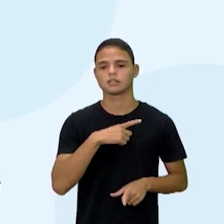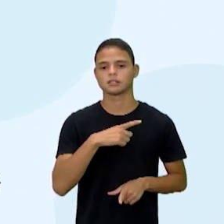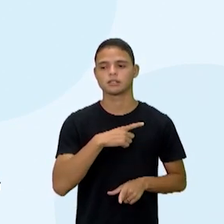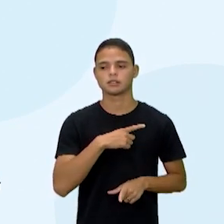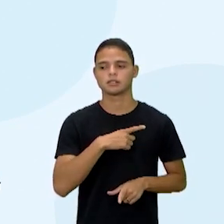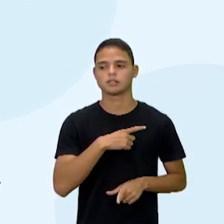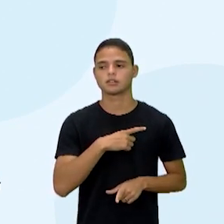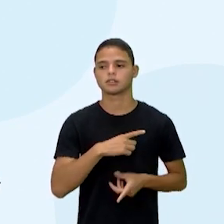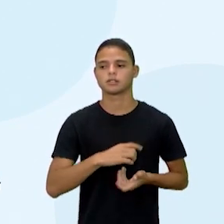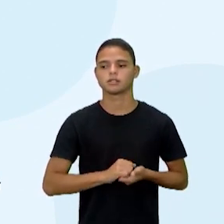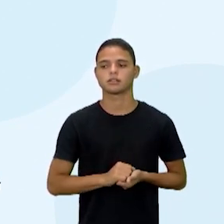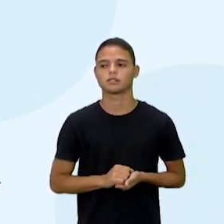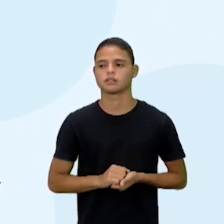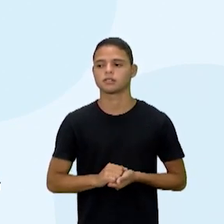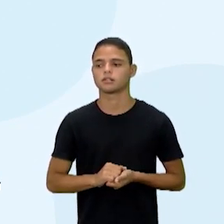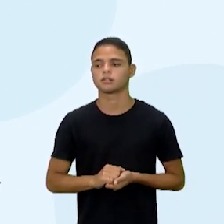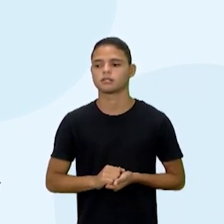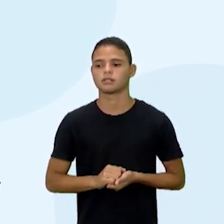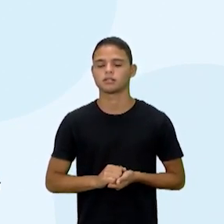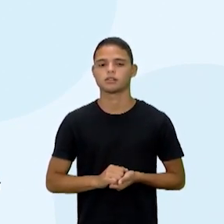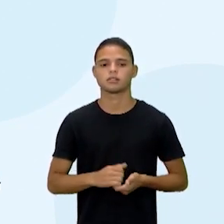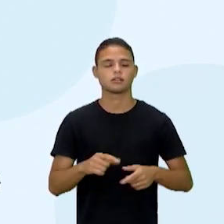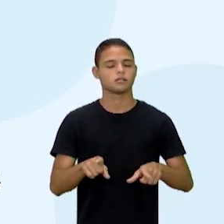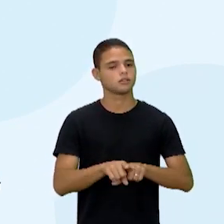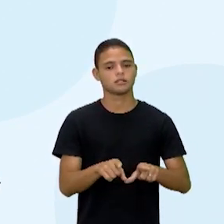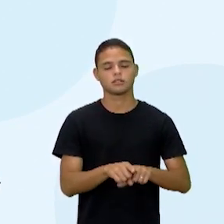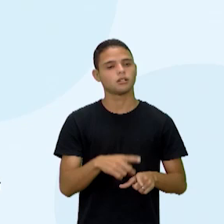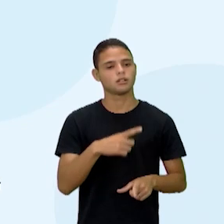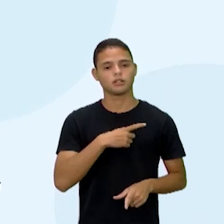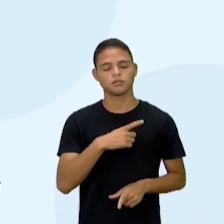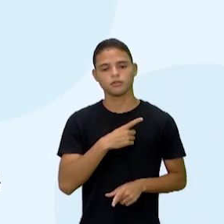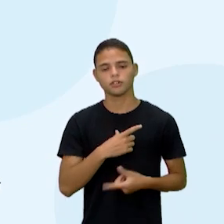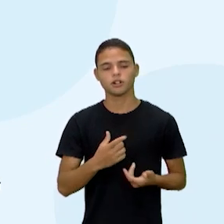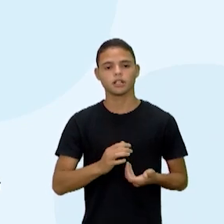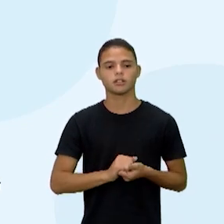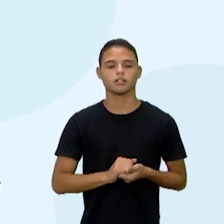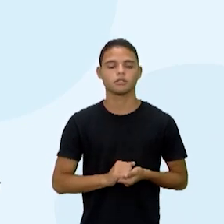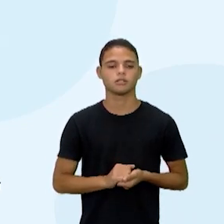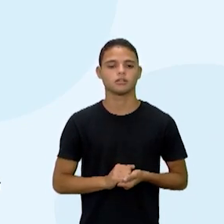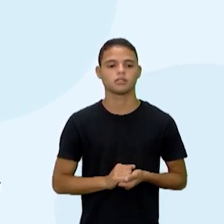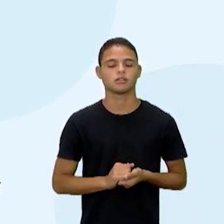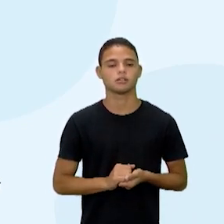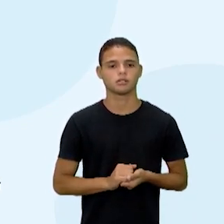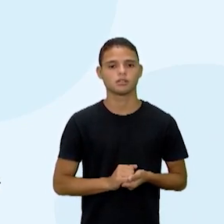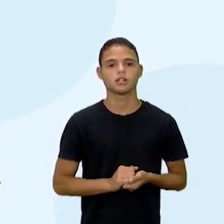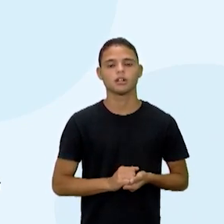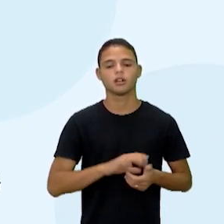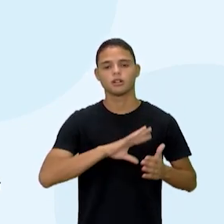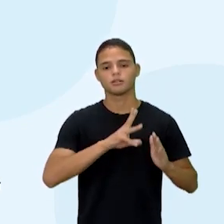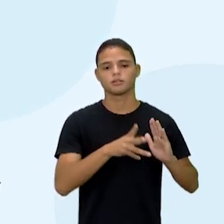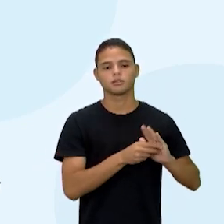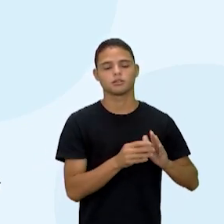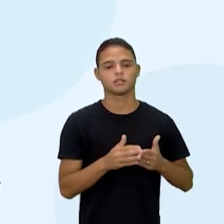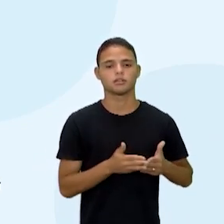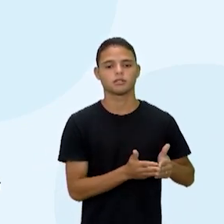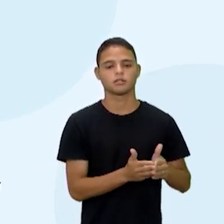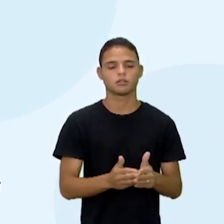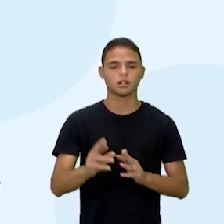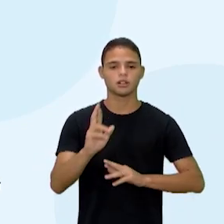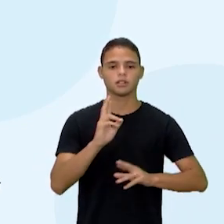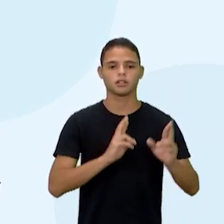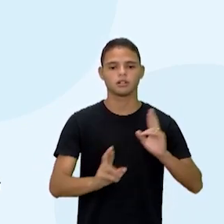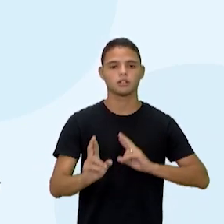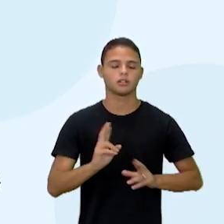para a escola, para todos os estudantes, essa maré se eleva e elevam-se todos os navios e a gente vê resultados,